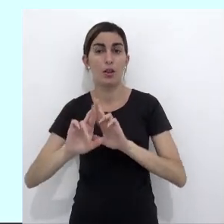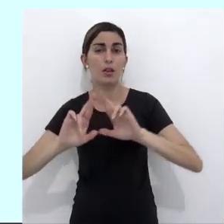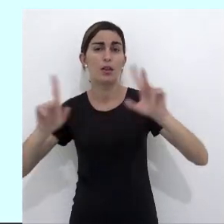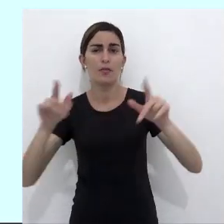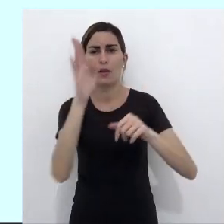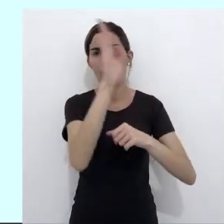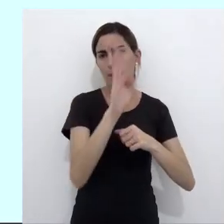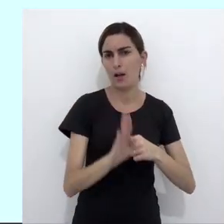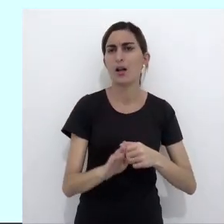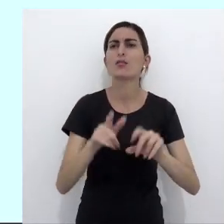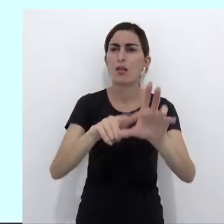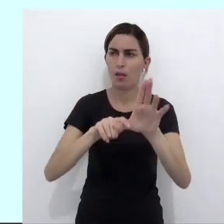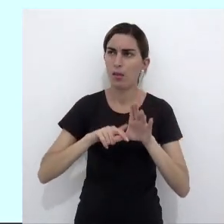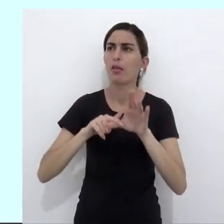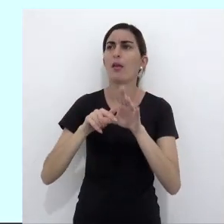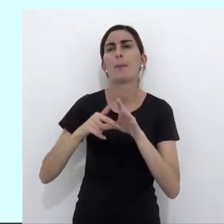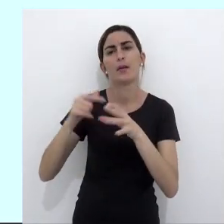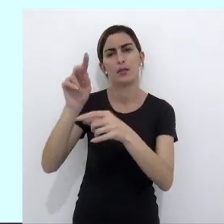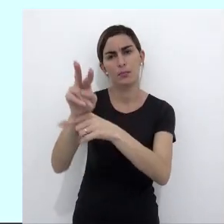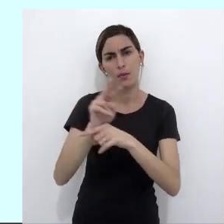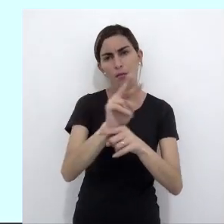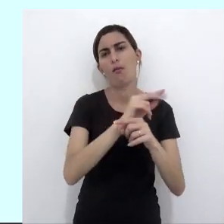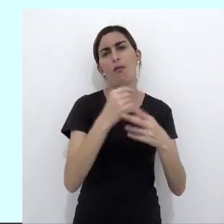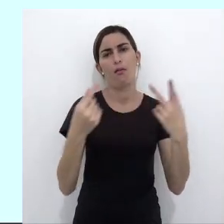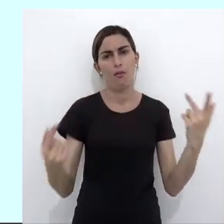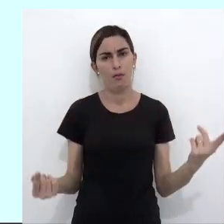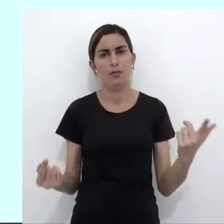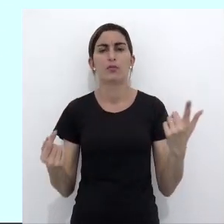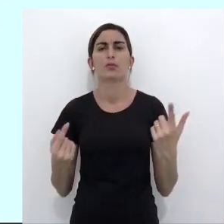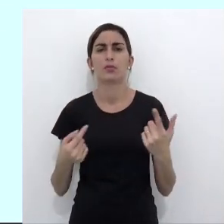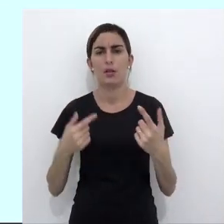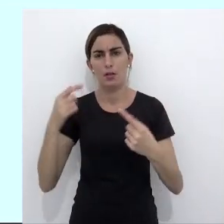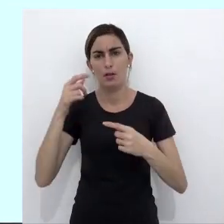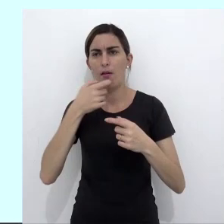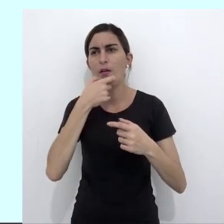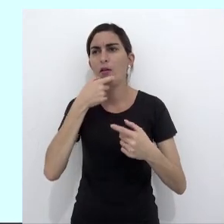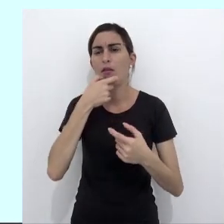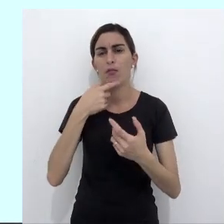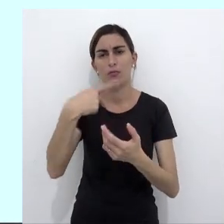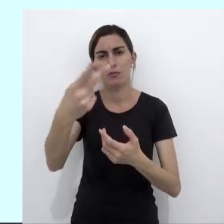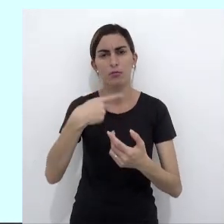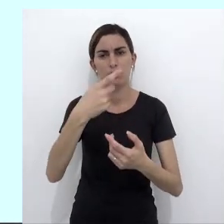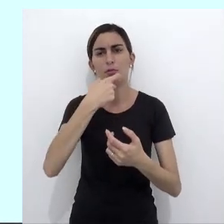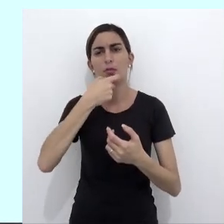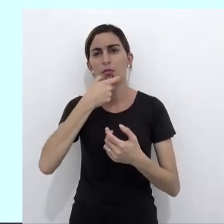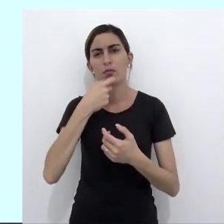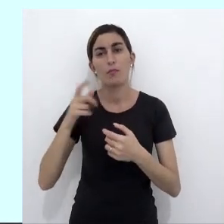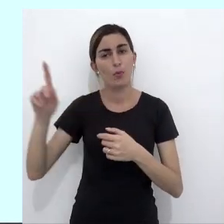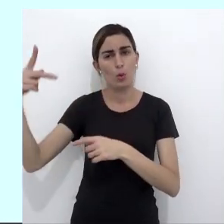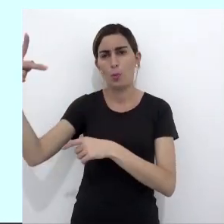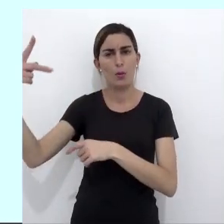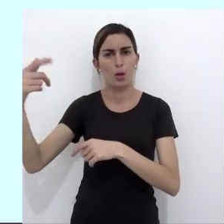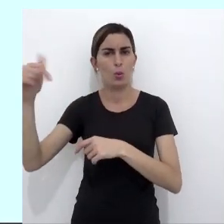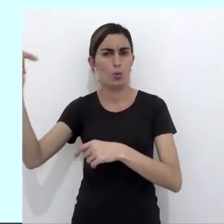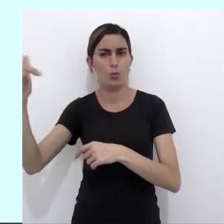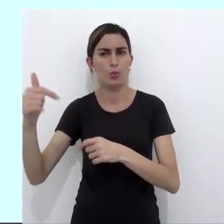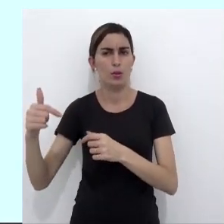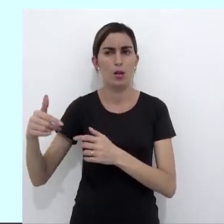que tinha relações bem próximas com a Inglaterra. Então o Paraguai não tinha saída para o